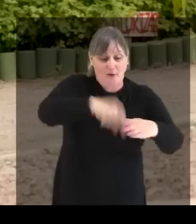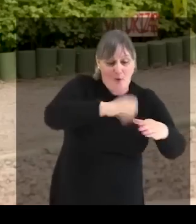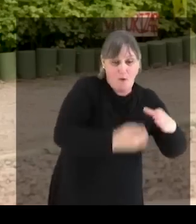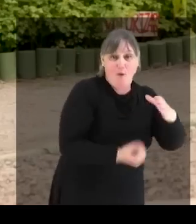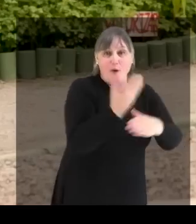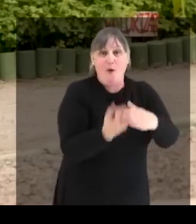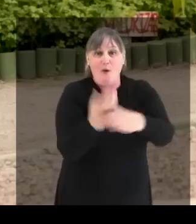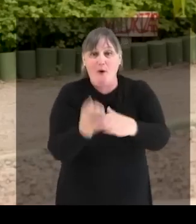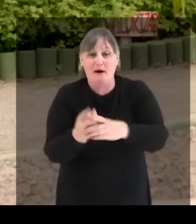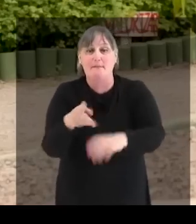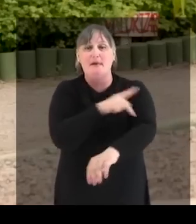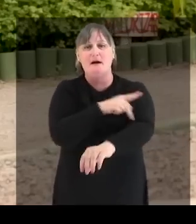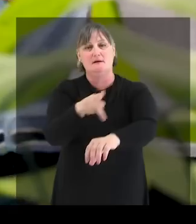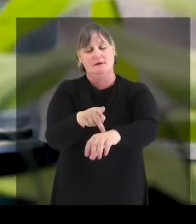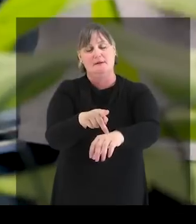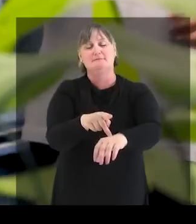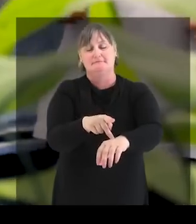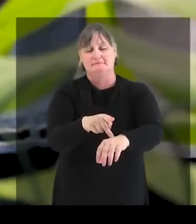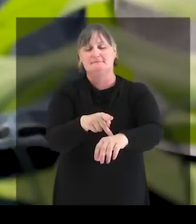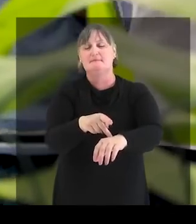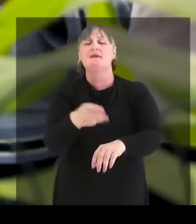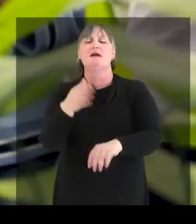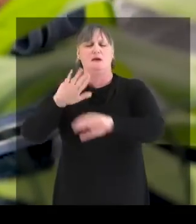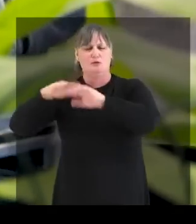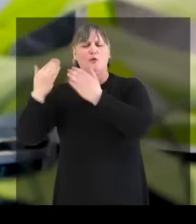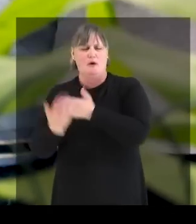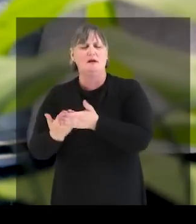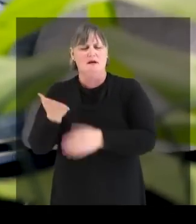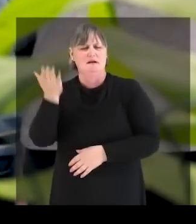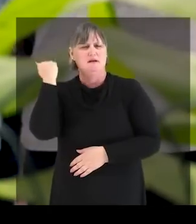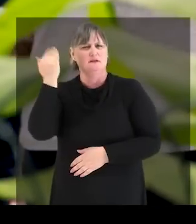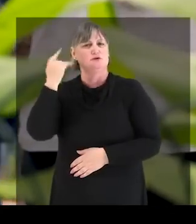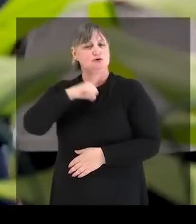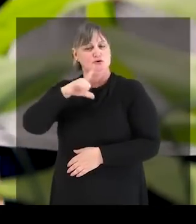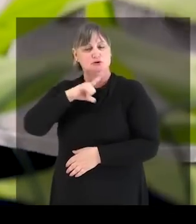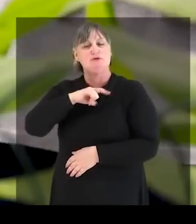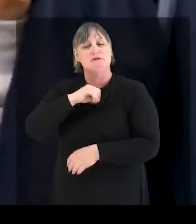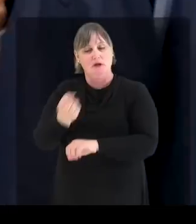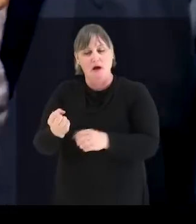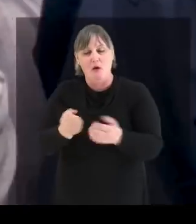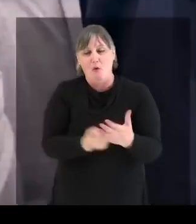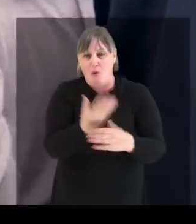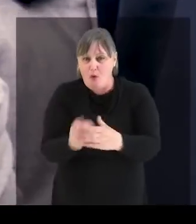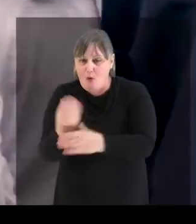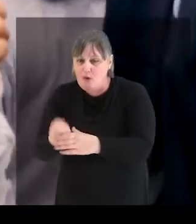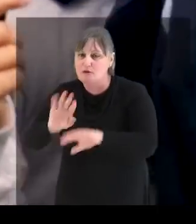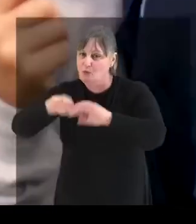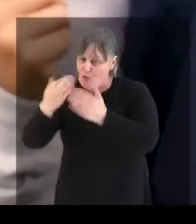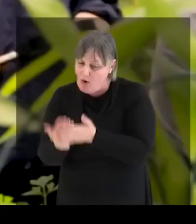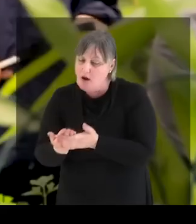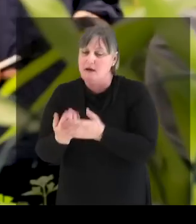pedagógica. Então, até então, praticamente todas as unidades tinham uma horta, que na época a gente chamava horta escolar,